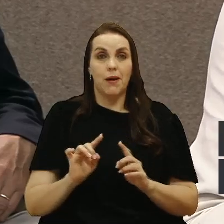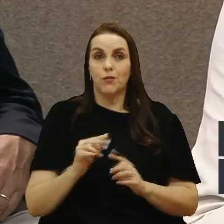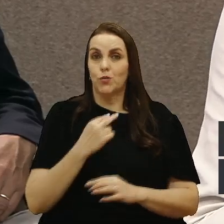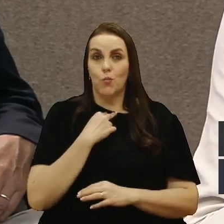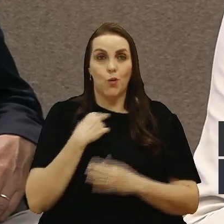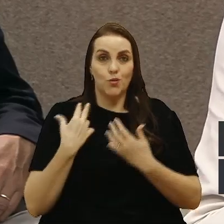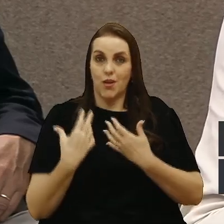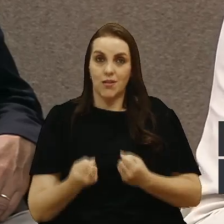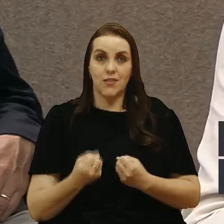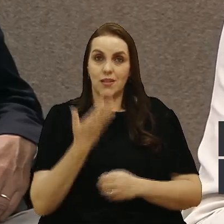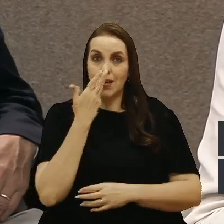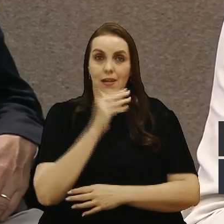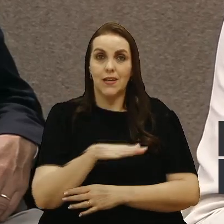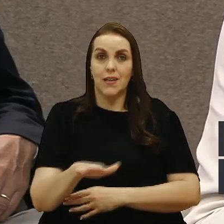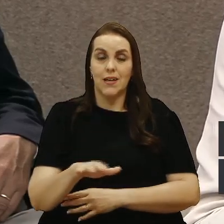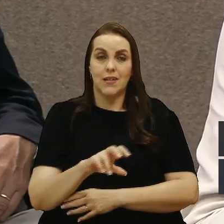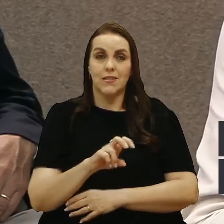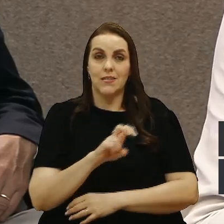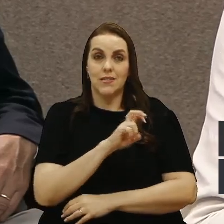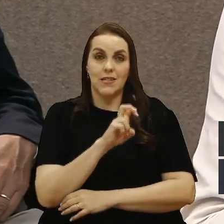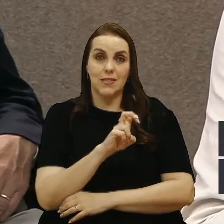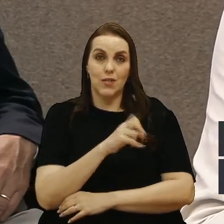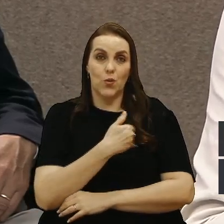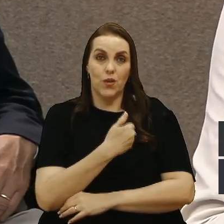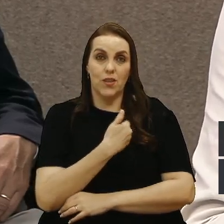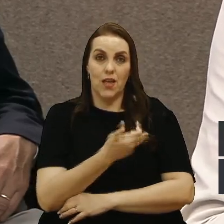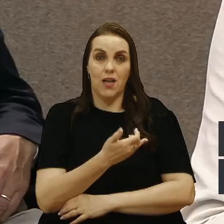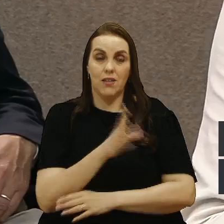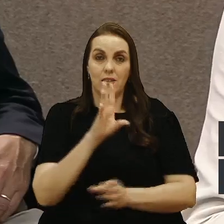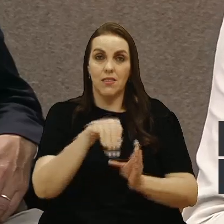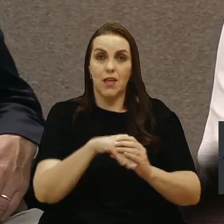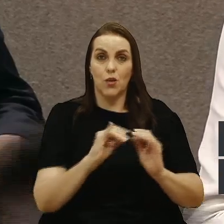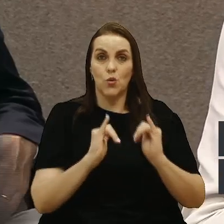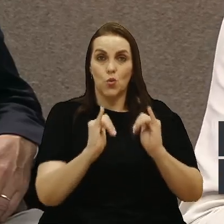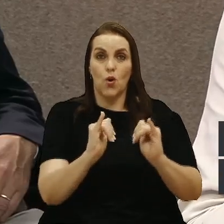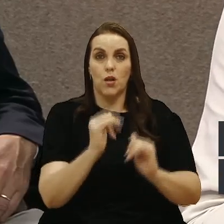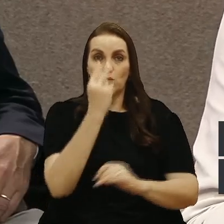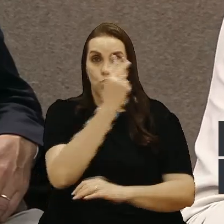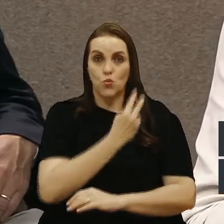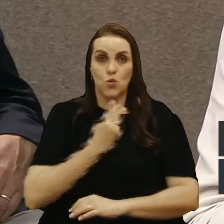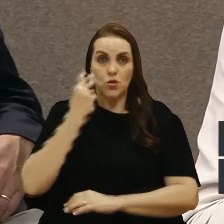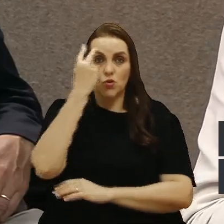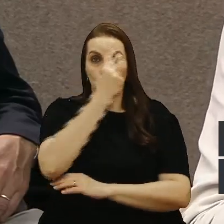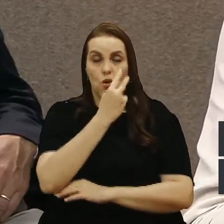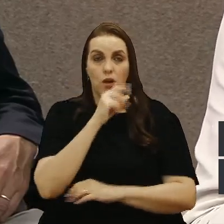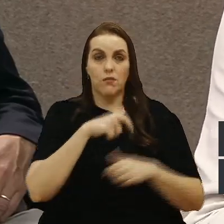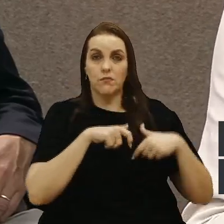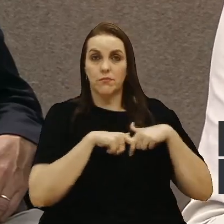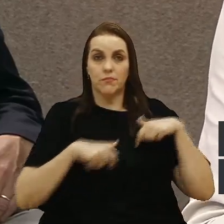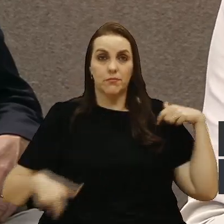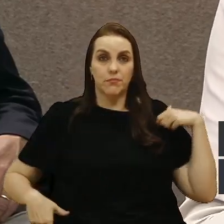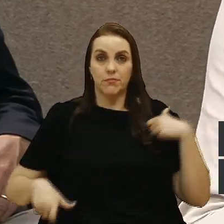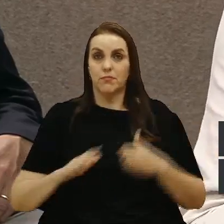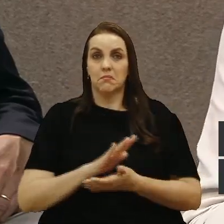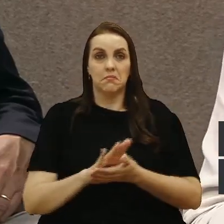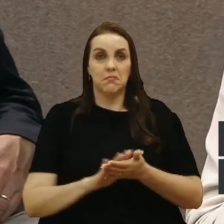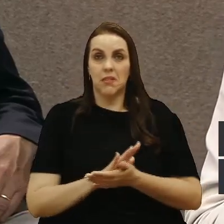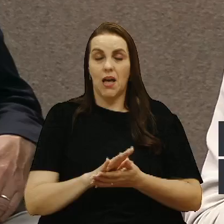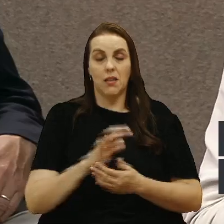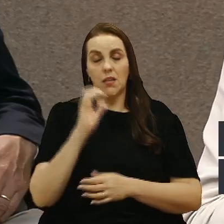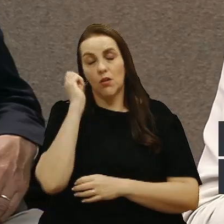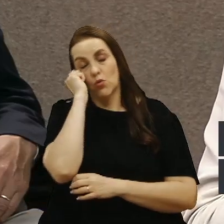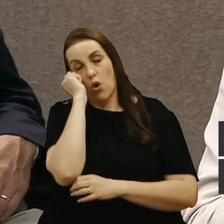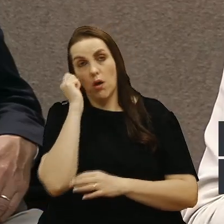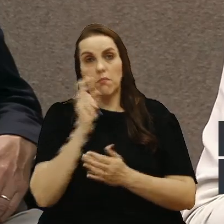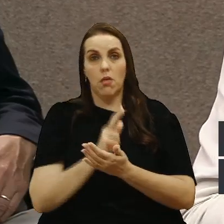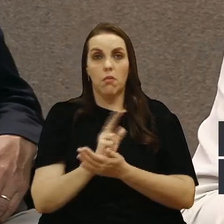aqui crianças de 5 anos de idade, por exemplo, tá dentro de um ônibus 2 horas, sem cinto de segurança, sem nada, acabando dormindo e